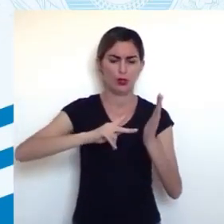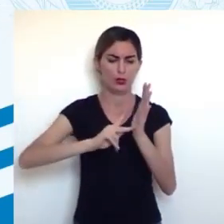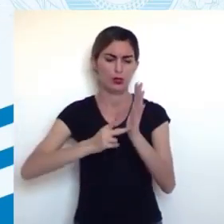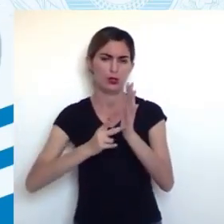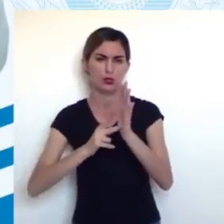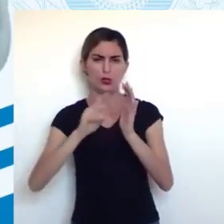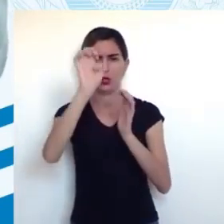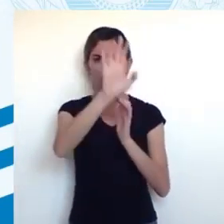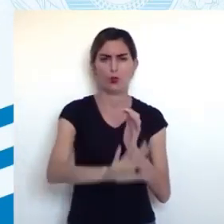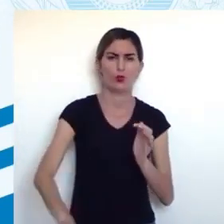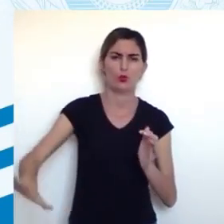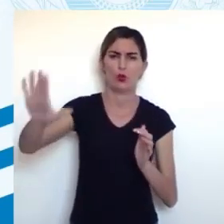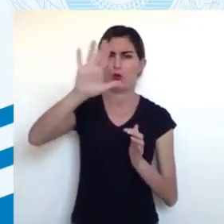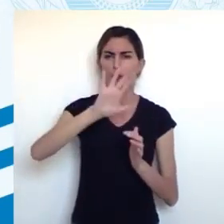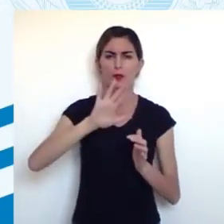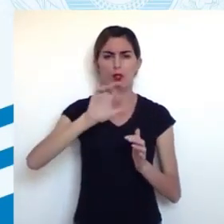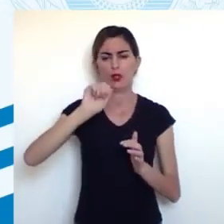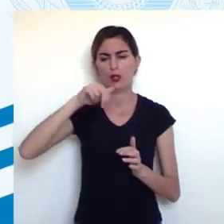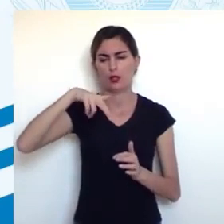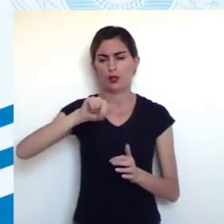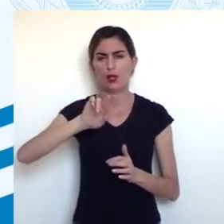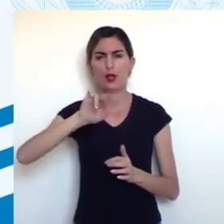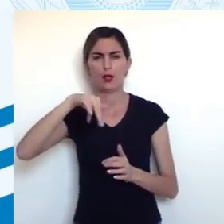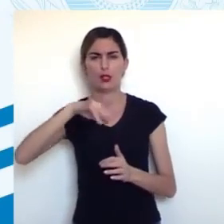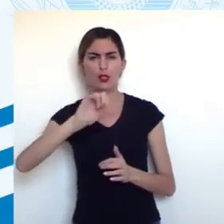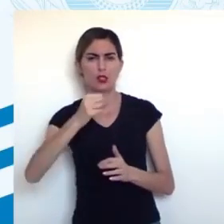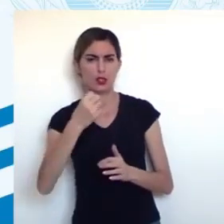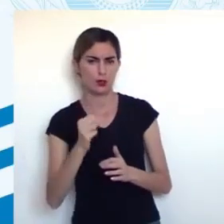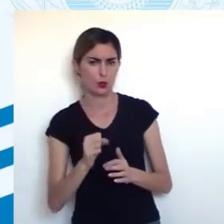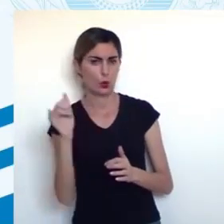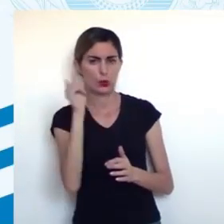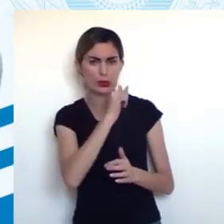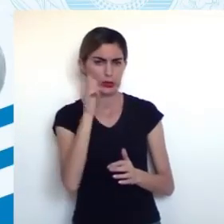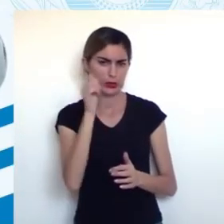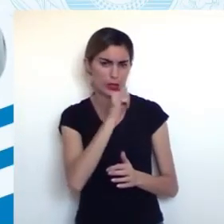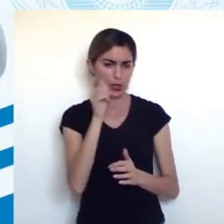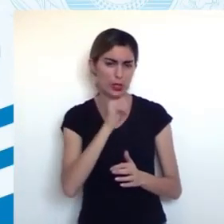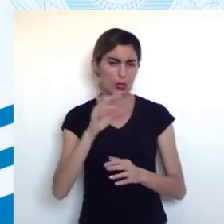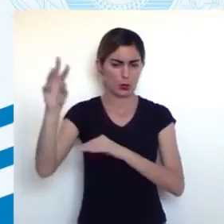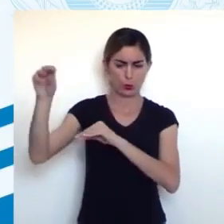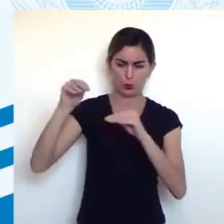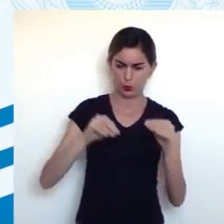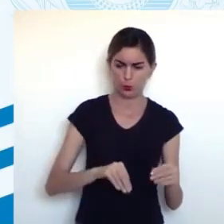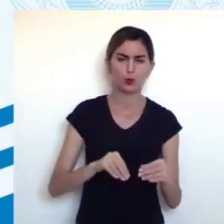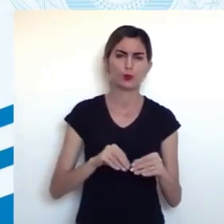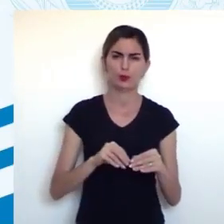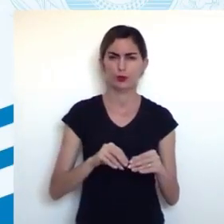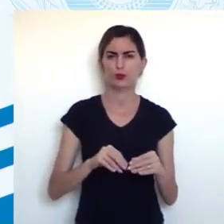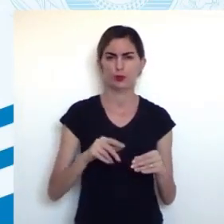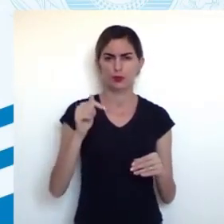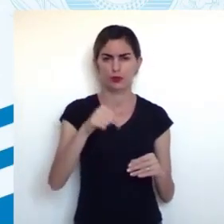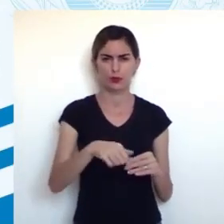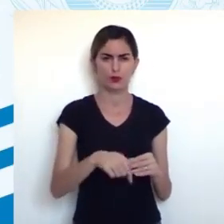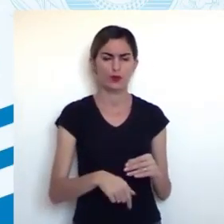sindical dentro da Europa, né, do anarquismo. Então, esses italianos, eles trouxeram,